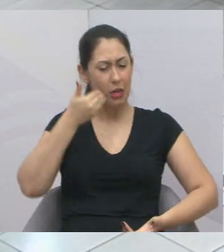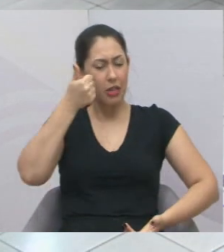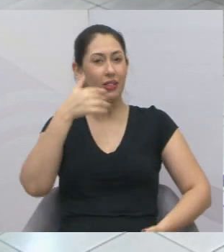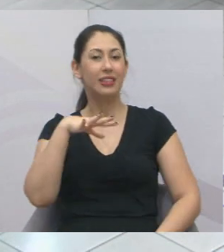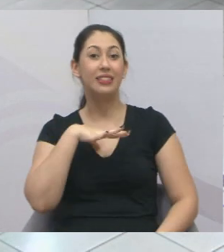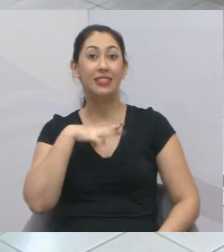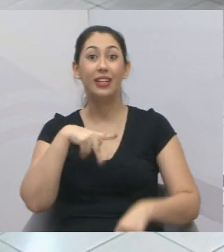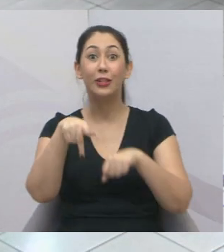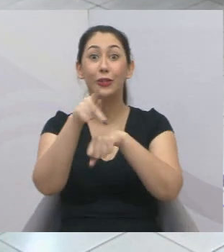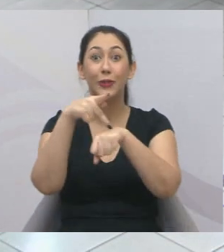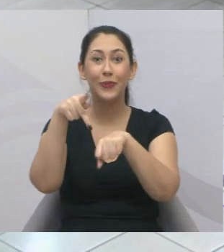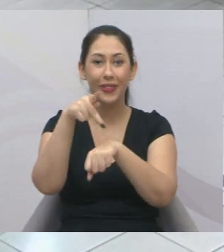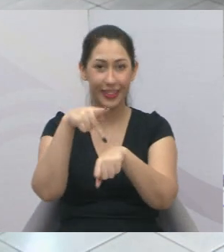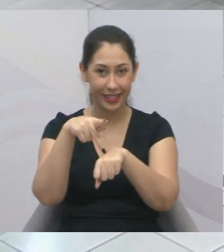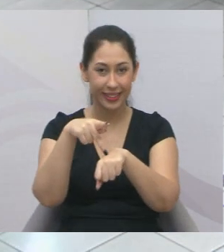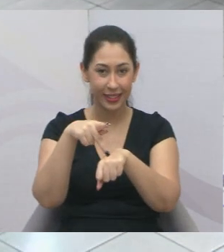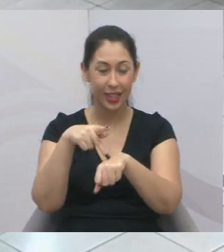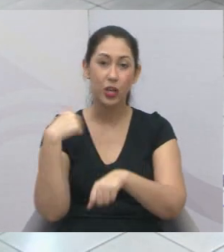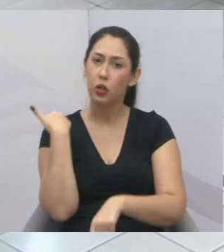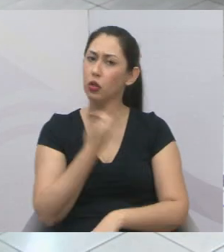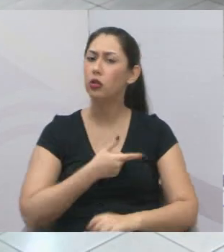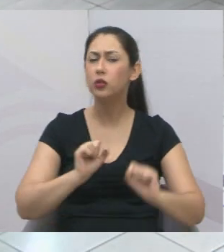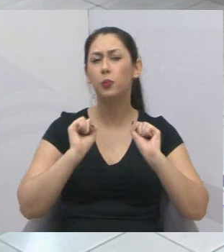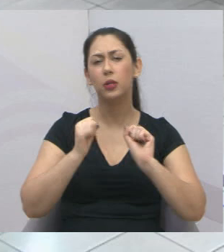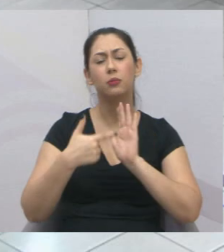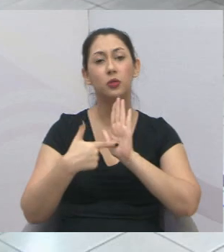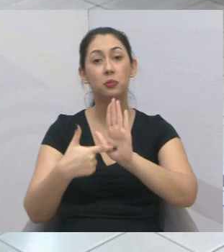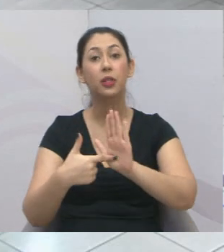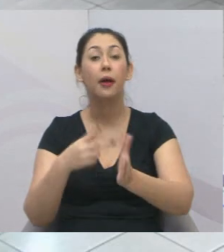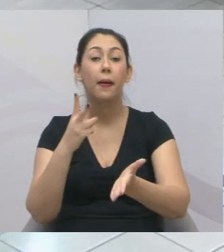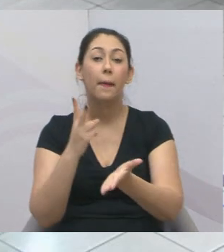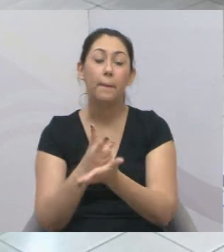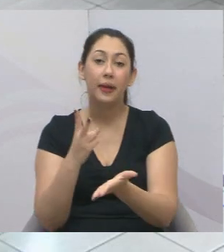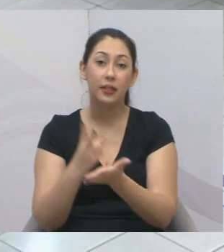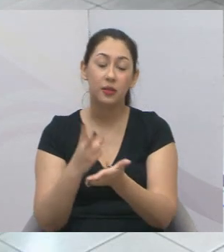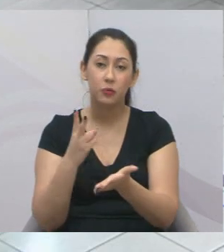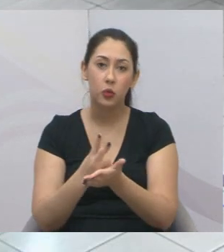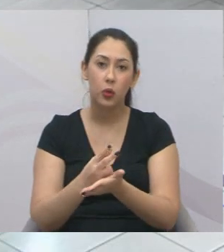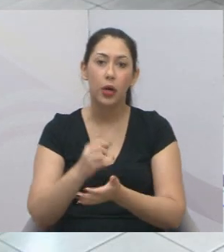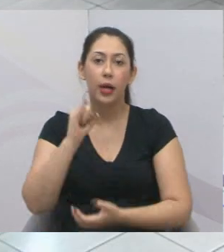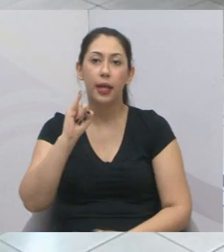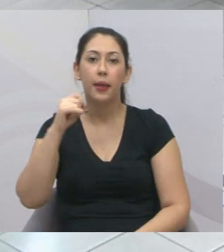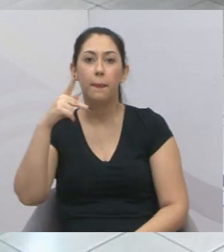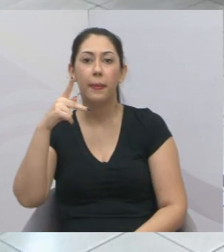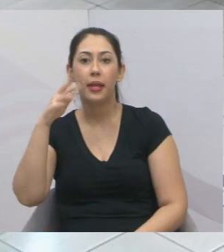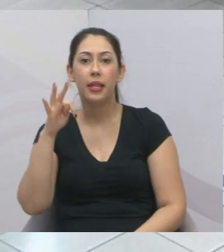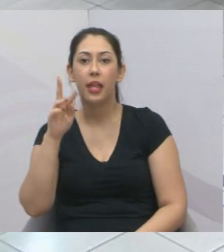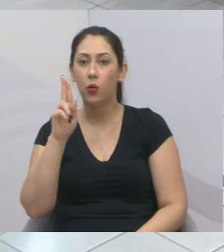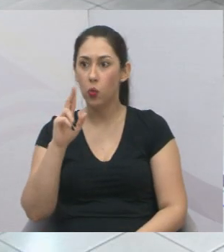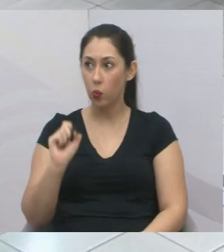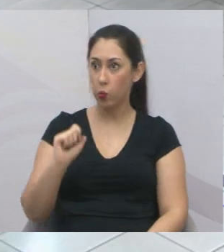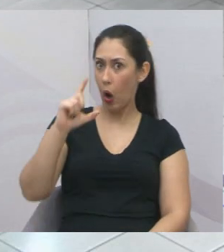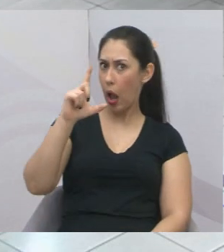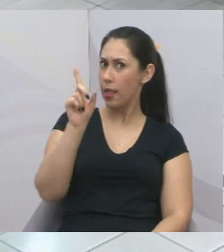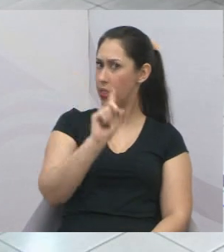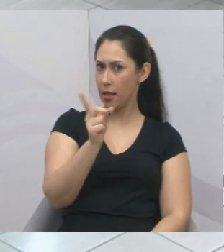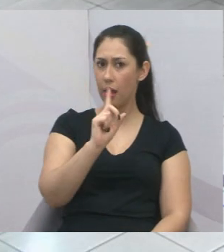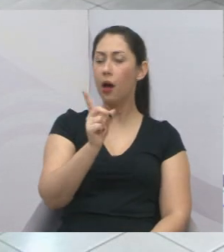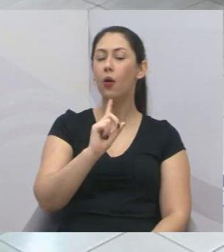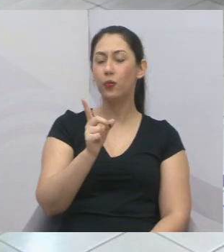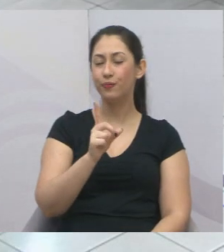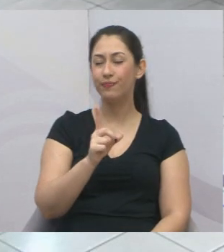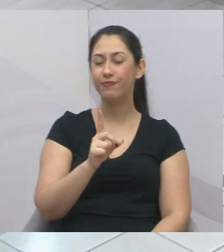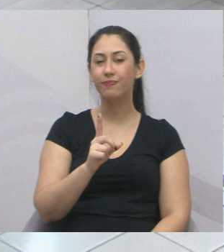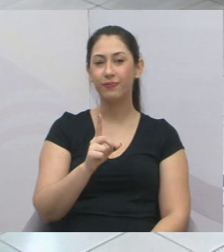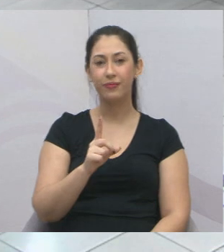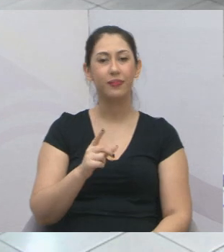do país em pagamento, podemos demonstrar que, mesmo não tendo os reajustes, talvez, como a senhora mesmo remete agora, não